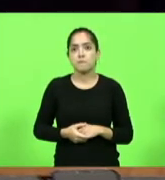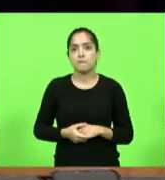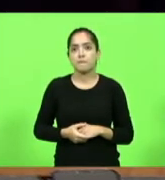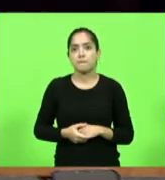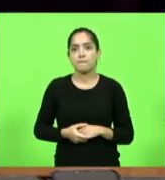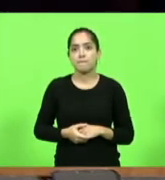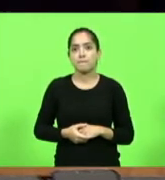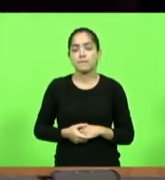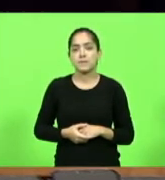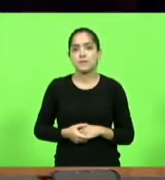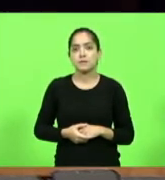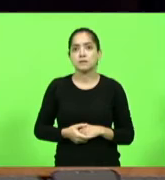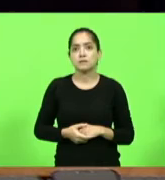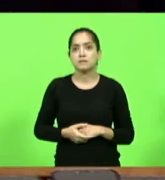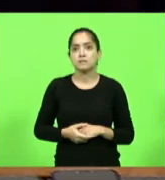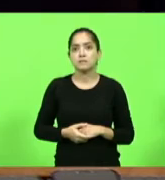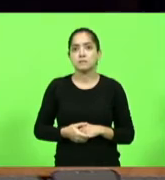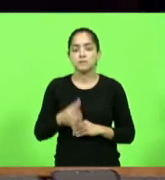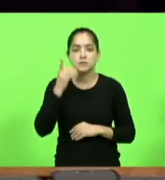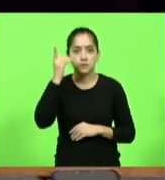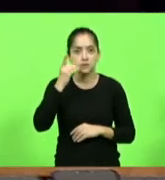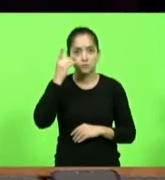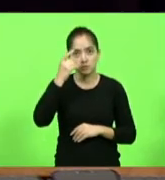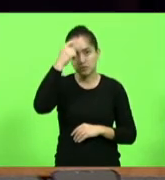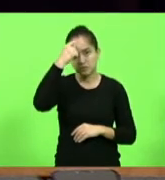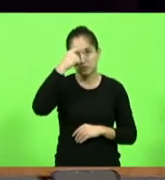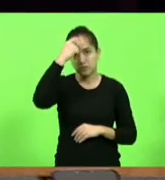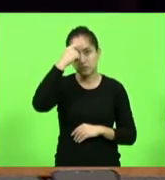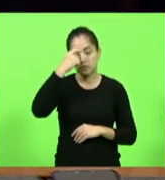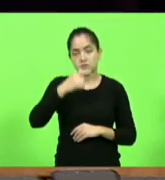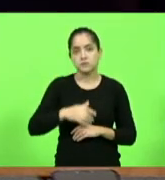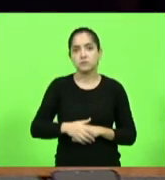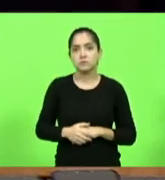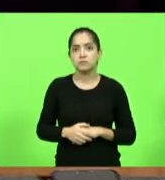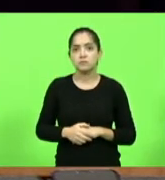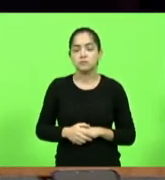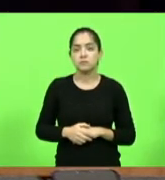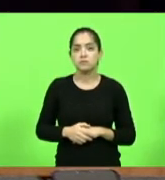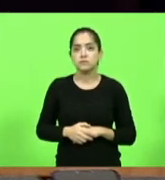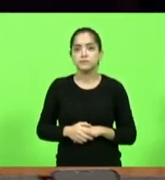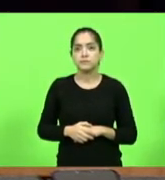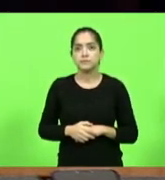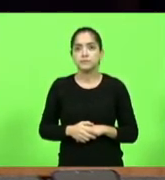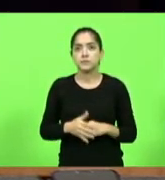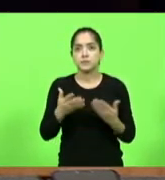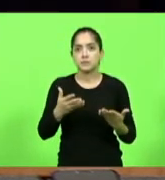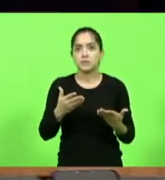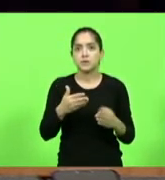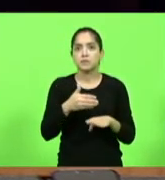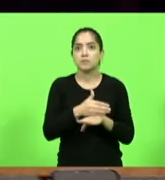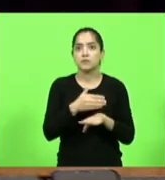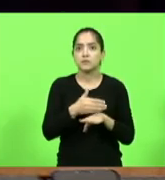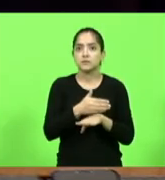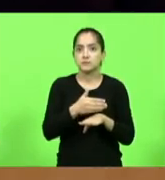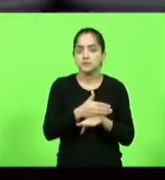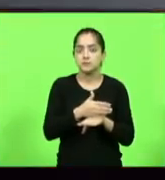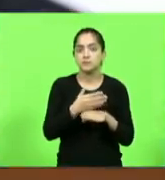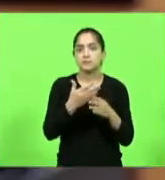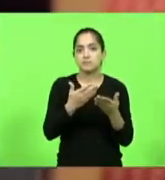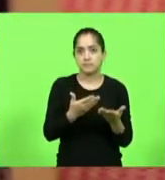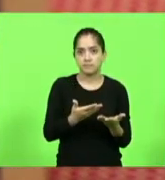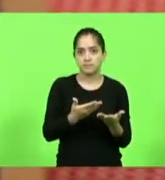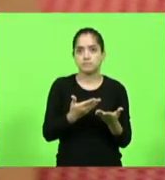Obrigado, deputado Milton. Deputado Maurício Scudelac. Eu quero participar dessa indignação de